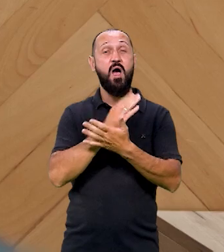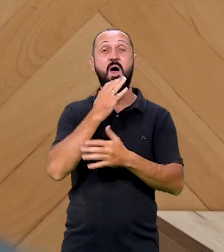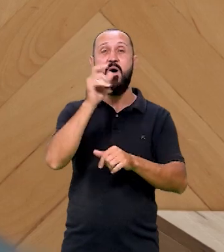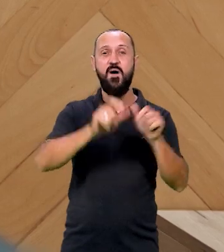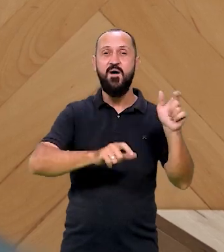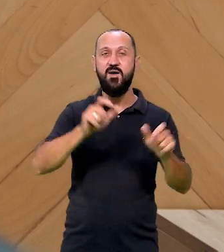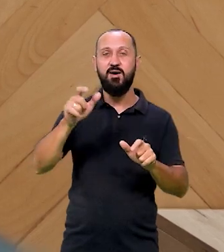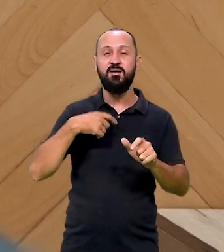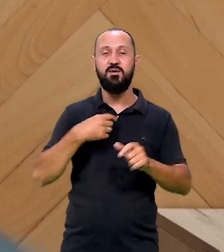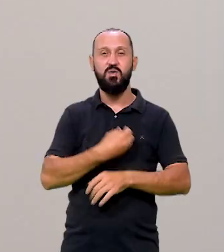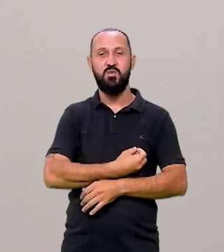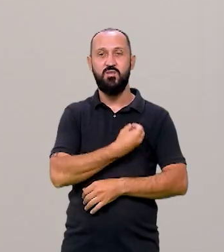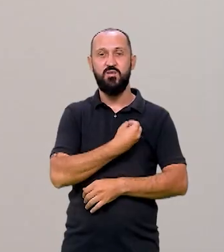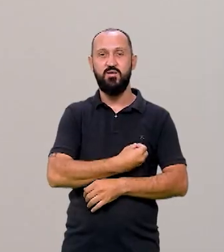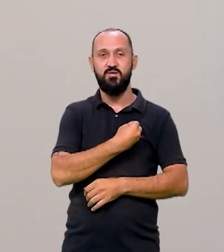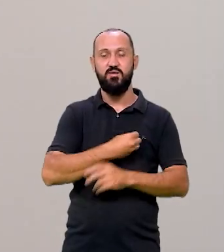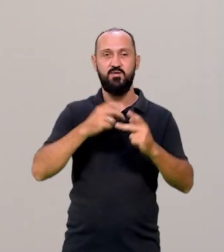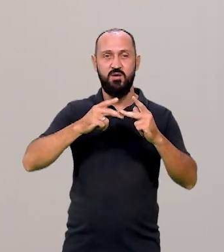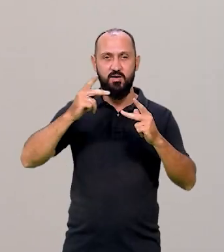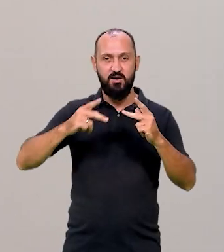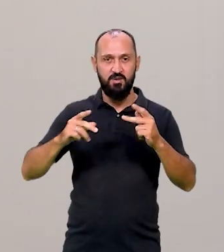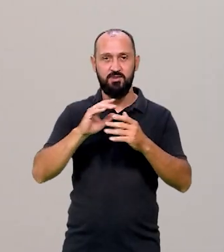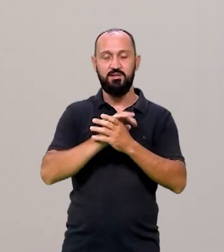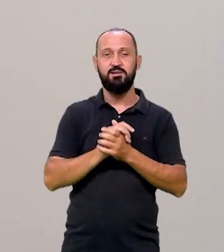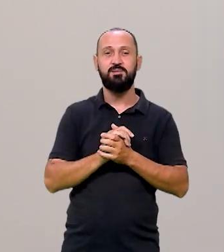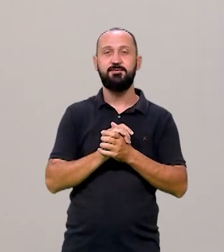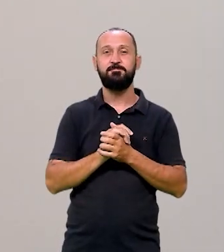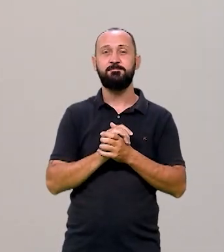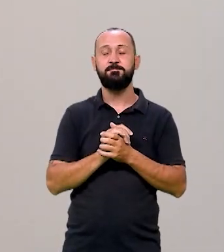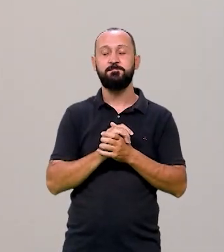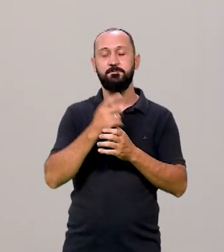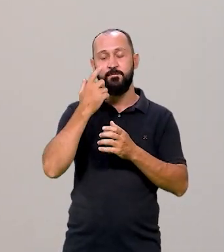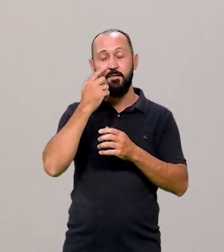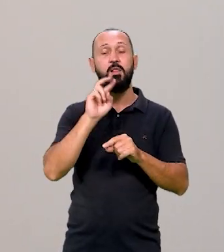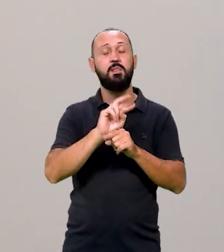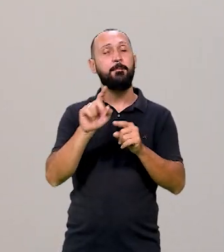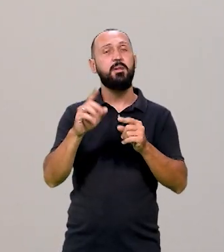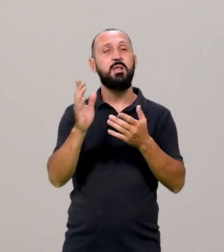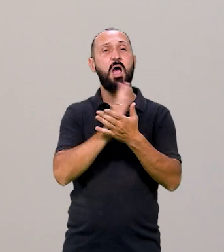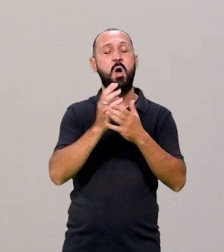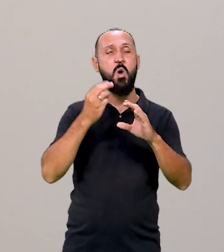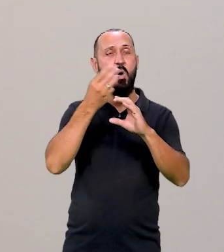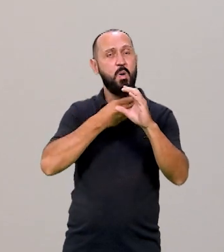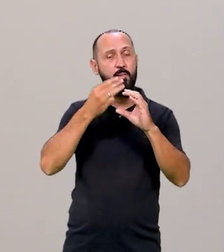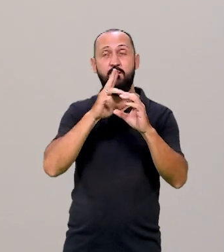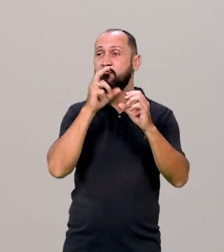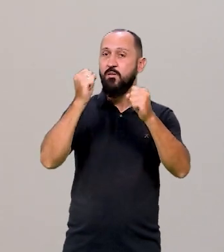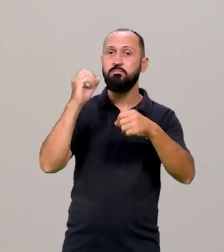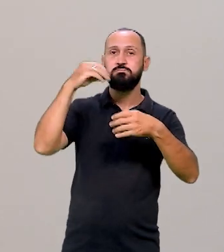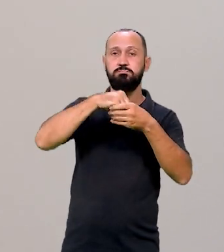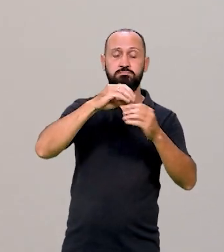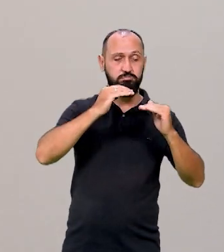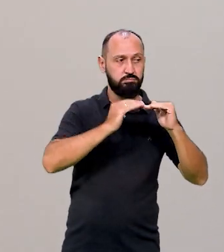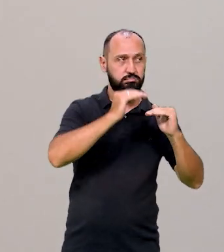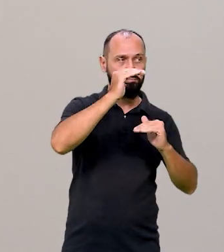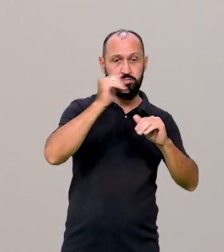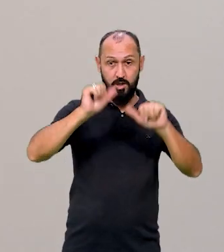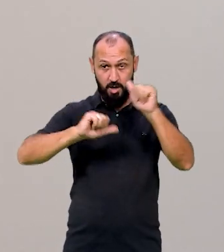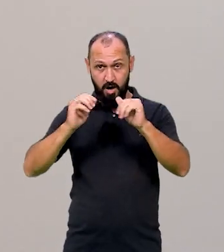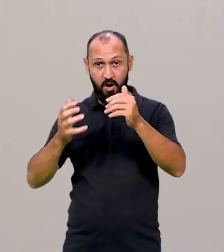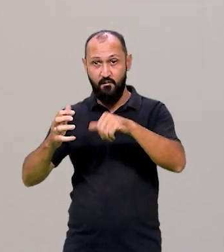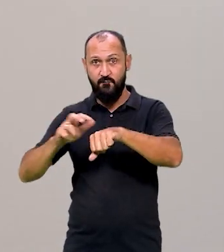só de carne e salada. Salada. Olha, Lívia, realmente, quando a gente pensa em gestão de carboidrato,